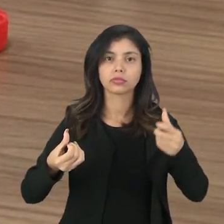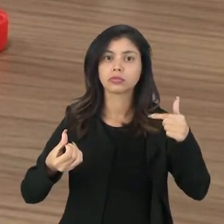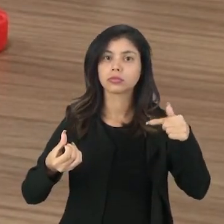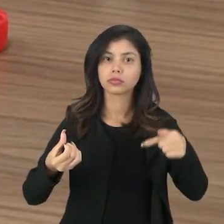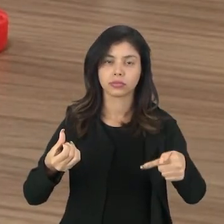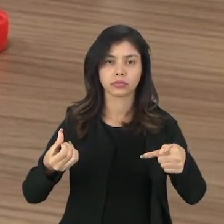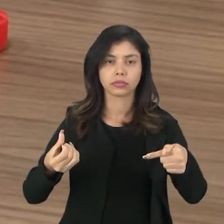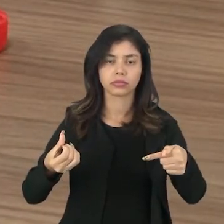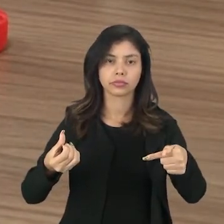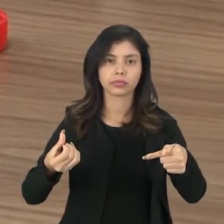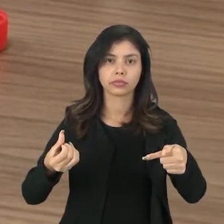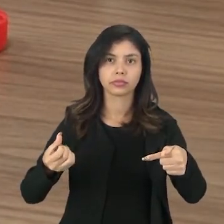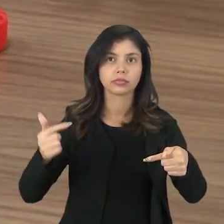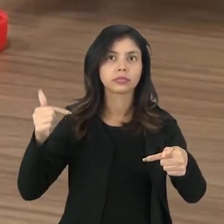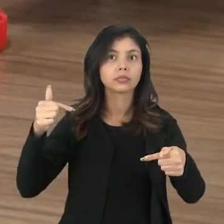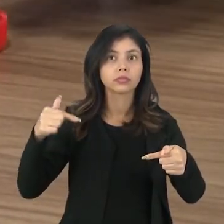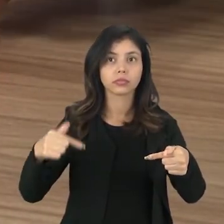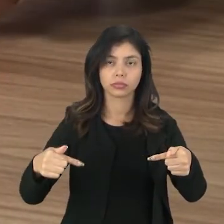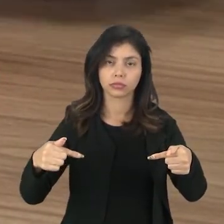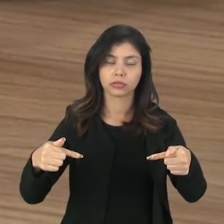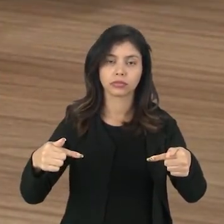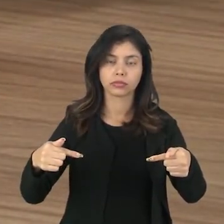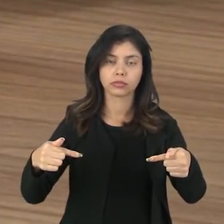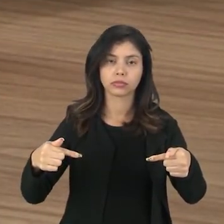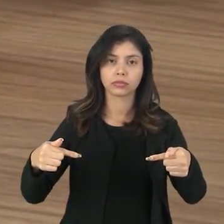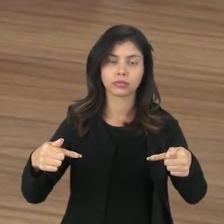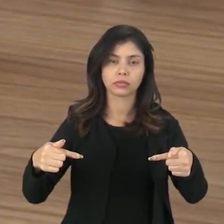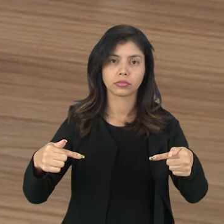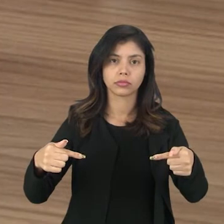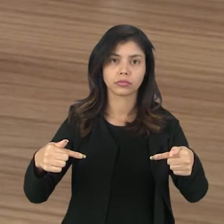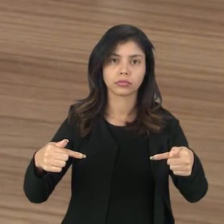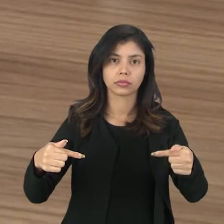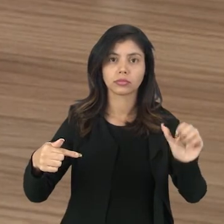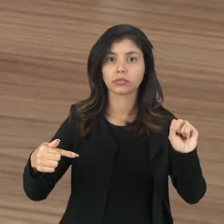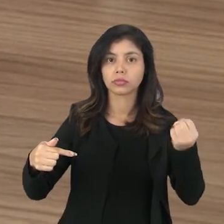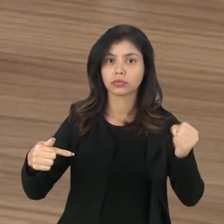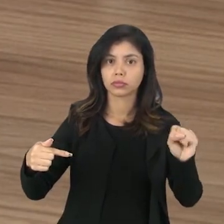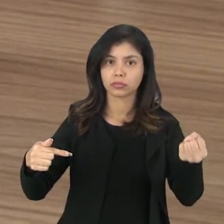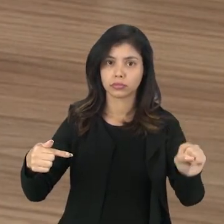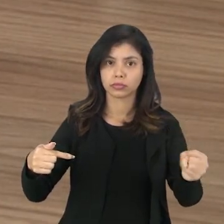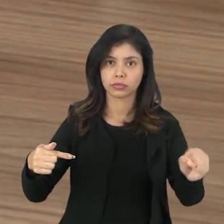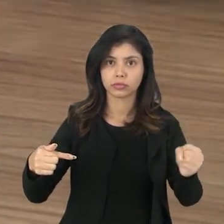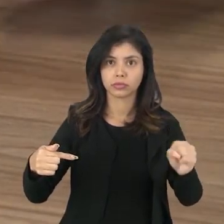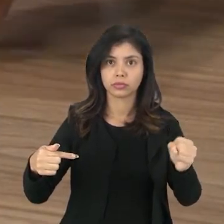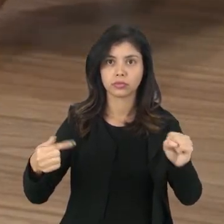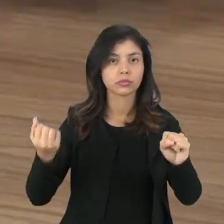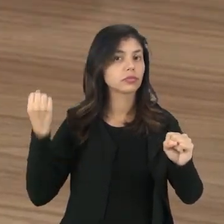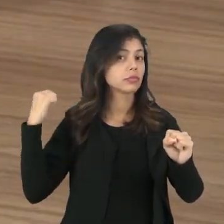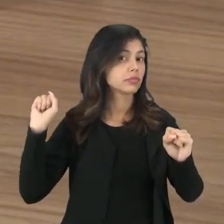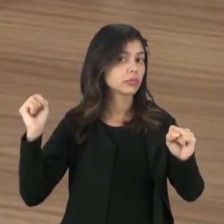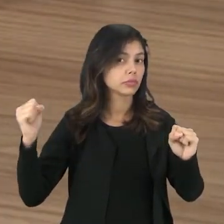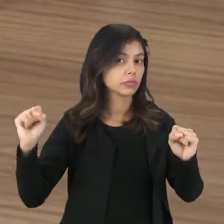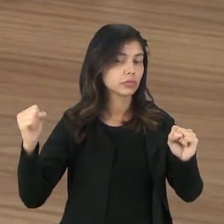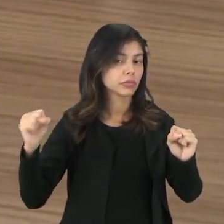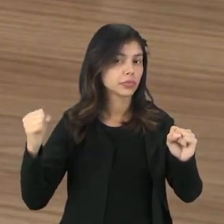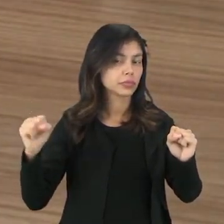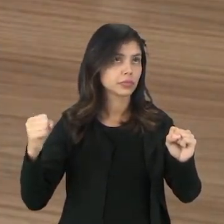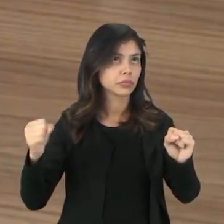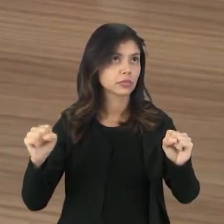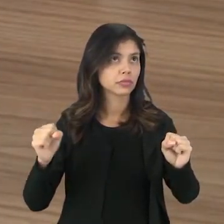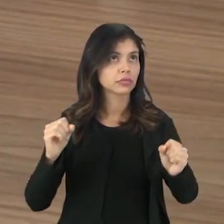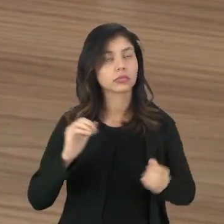Cebolinha. 1 voto da Mônica, outro do Cebolinha. 1 voto da Mônica, outro